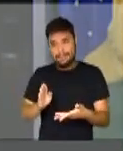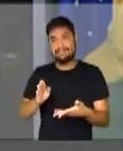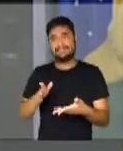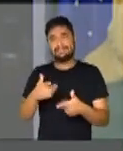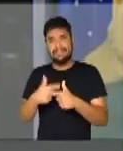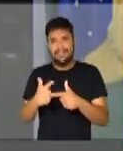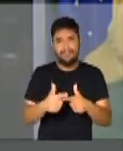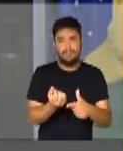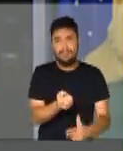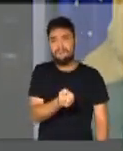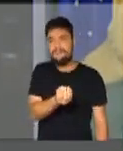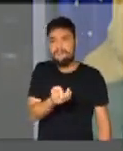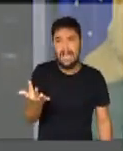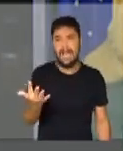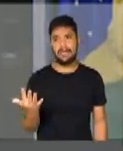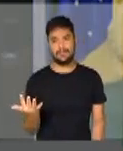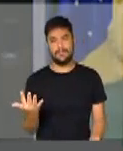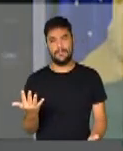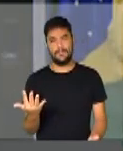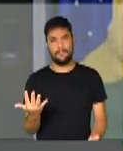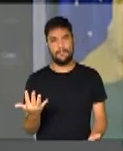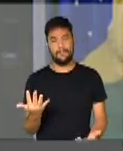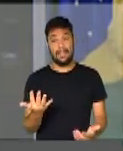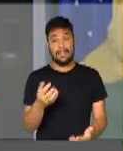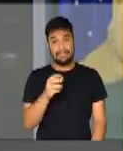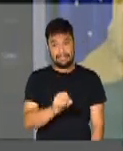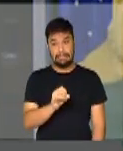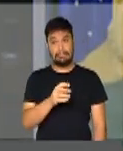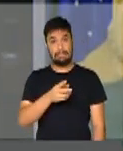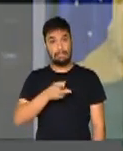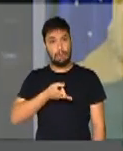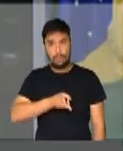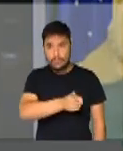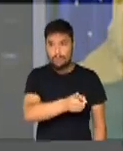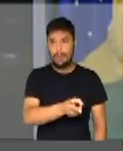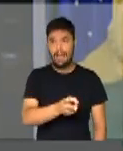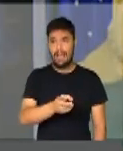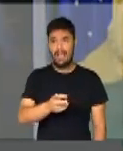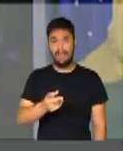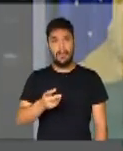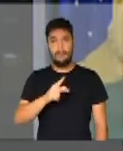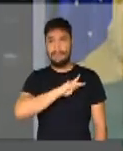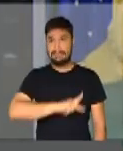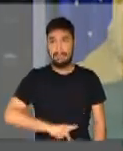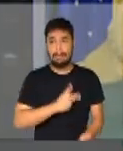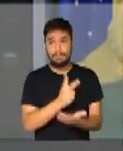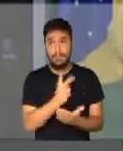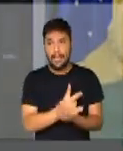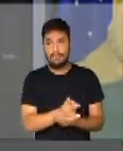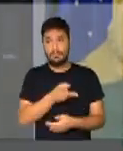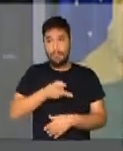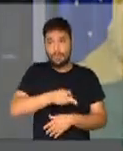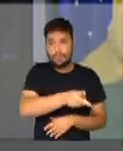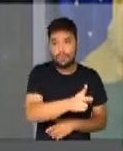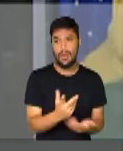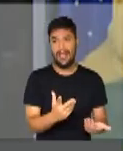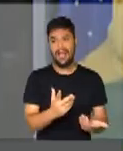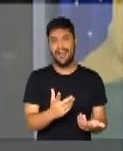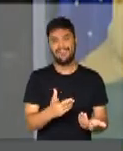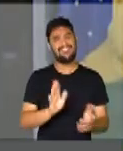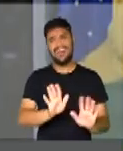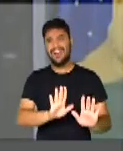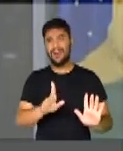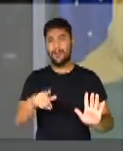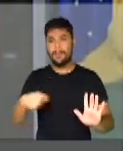dar continuidade e não alternar o poder da casa e poder arejar esses ares, abrir